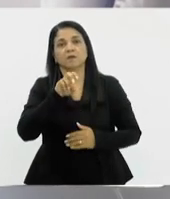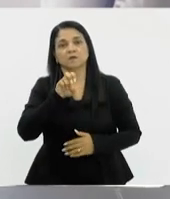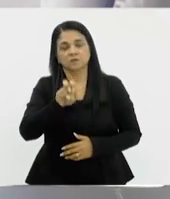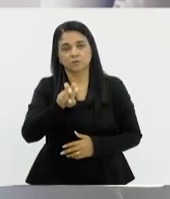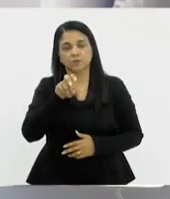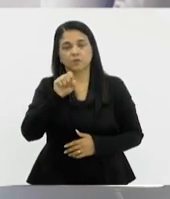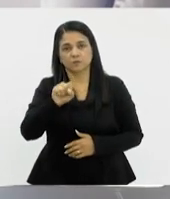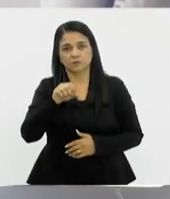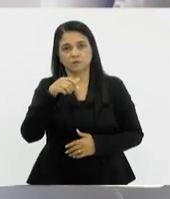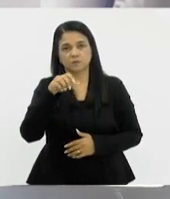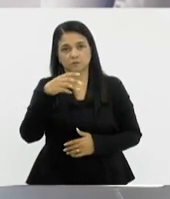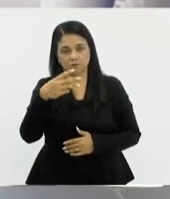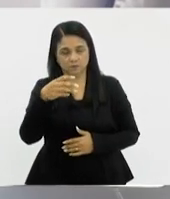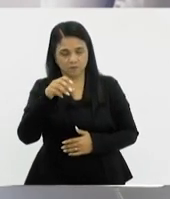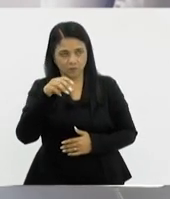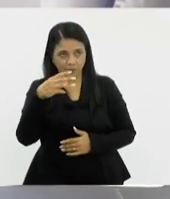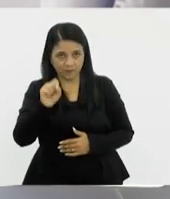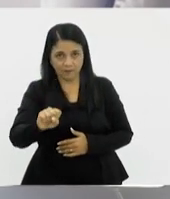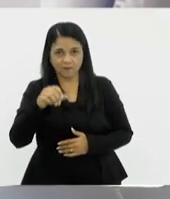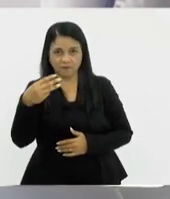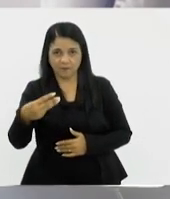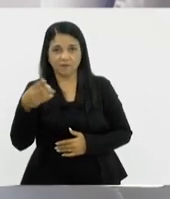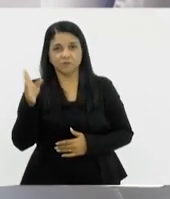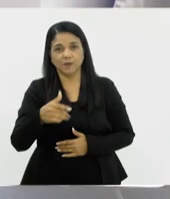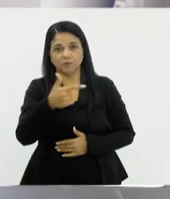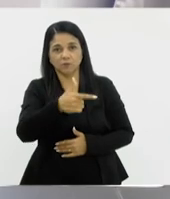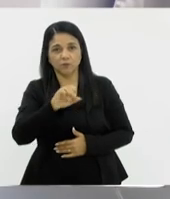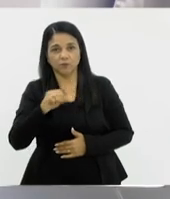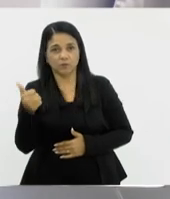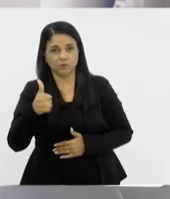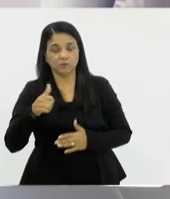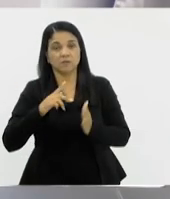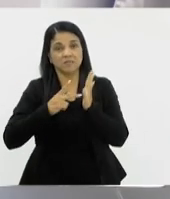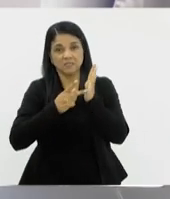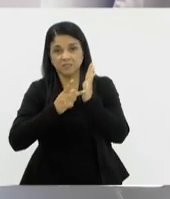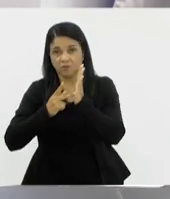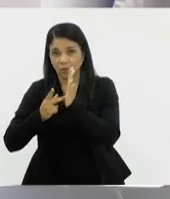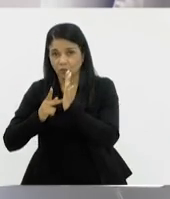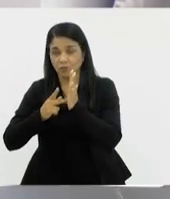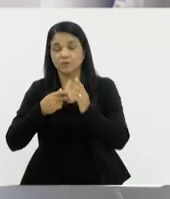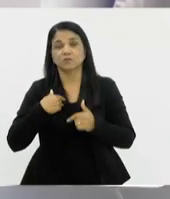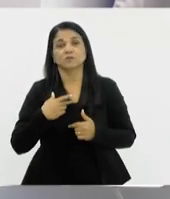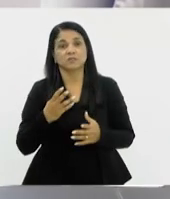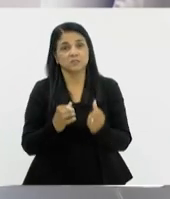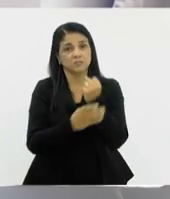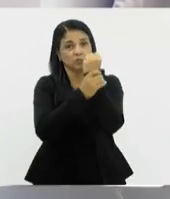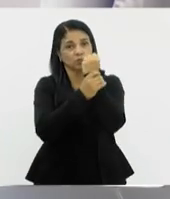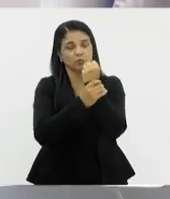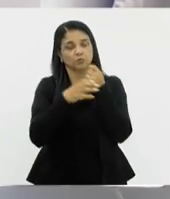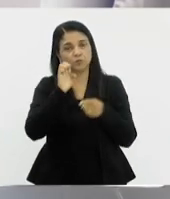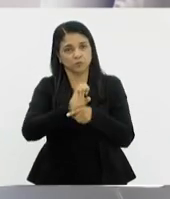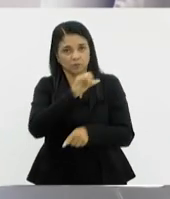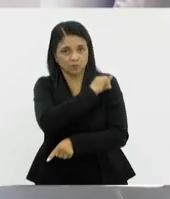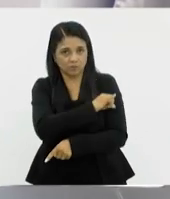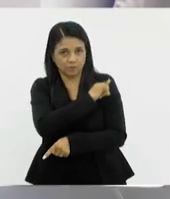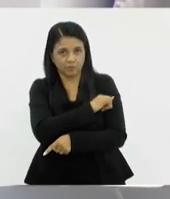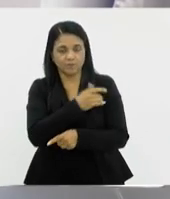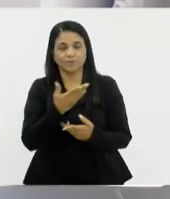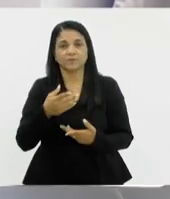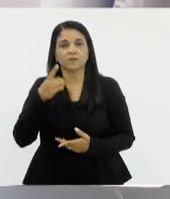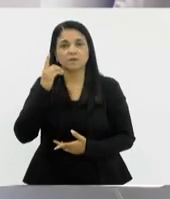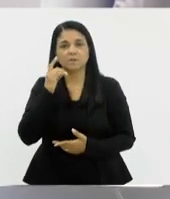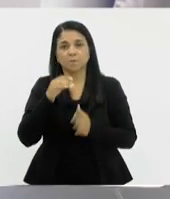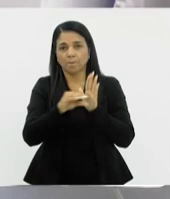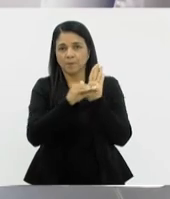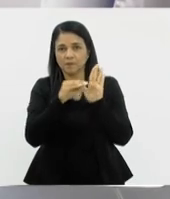de 14 de janeiro de 2011, que institui o programa Condomínio Seguro em todo o estado do Rio de Janeiro, para parecer, deputado Delaroli. Meu